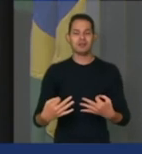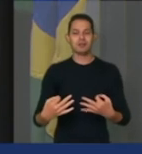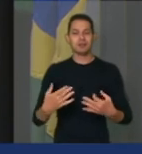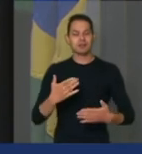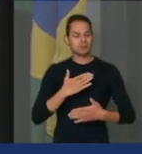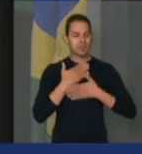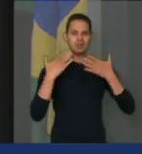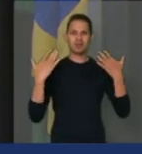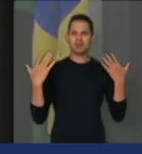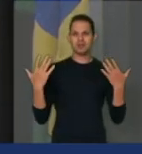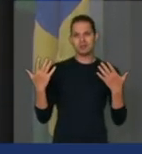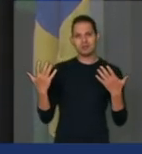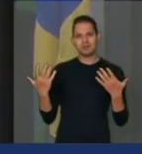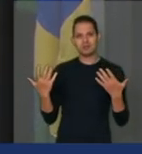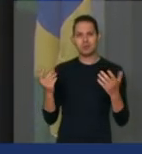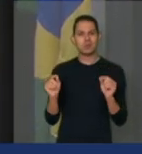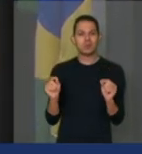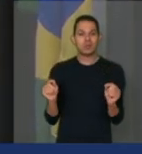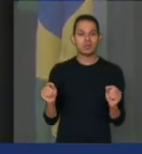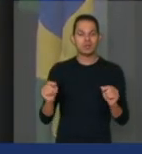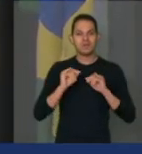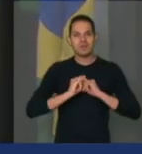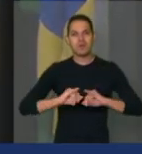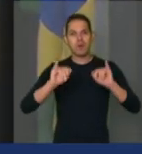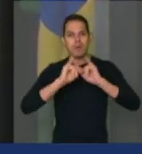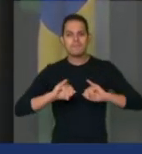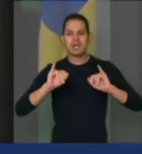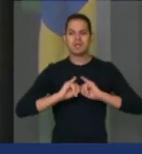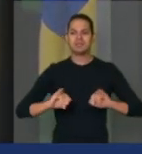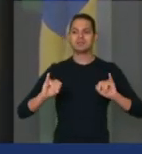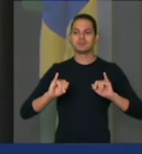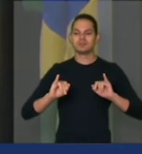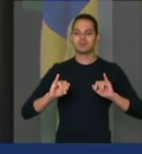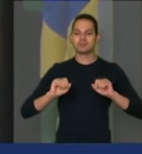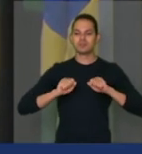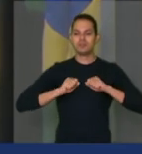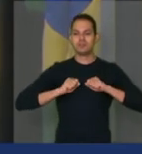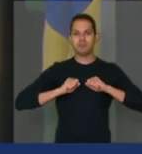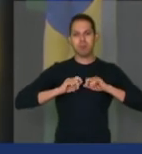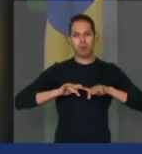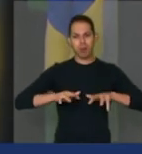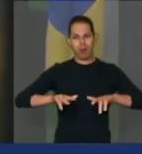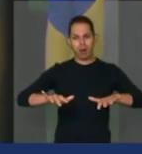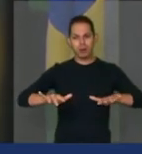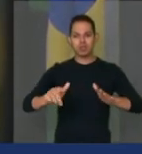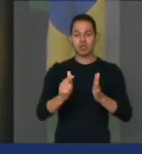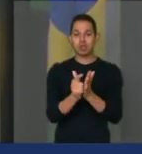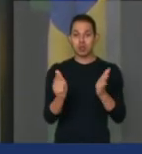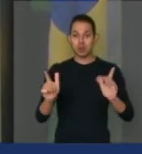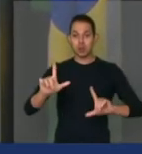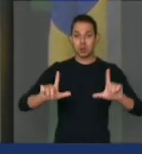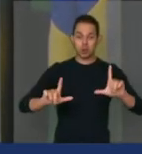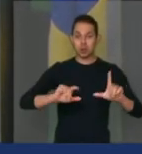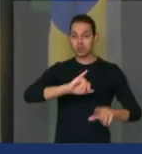surpreendidos pelo pelas informações que foram noticiadas pelo Jornal Nacional